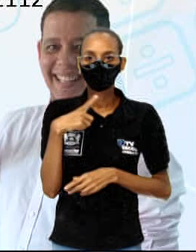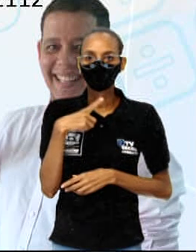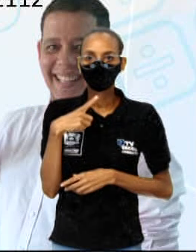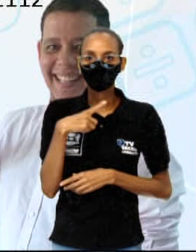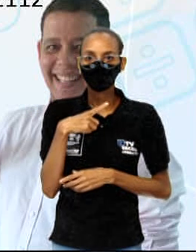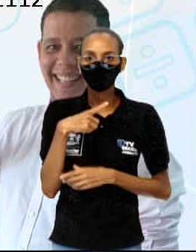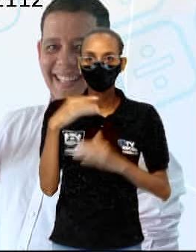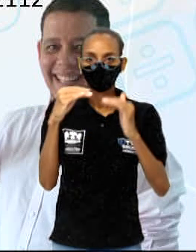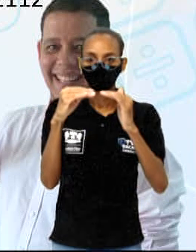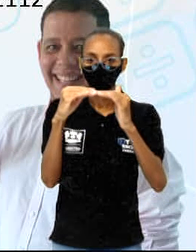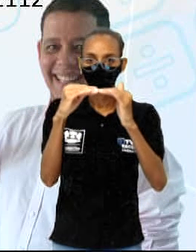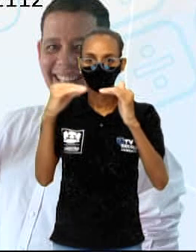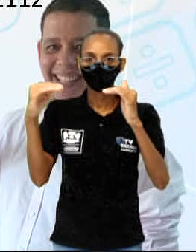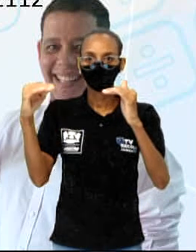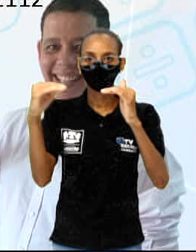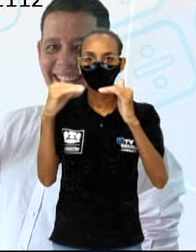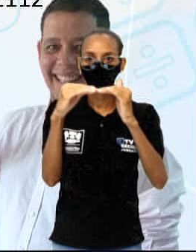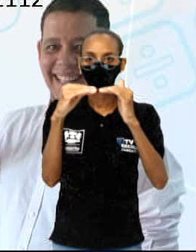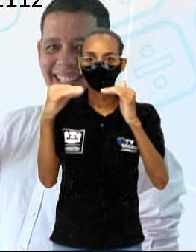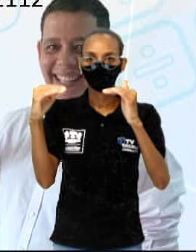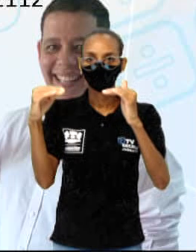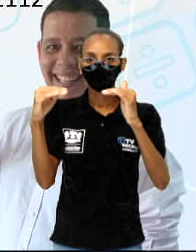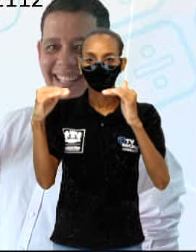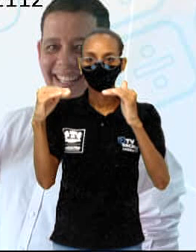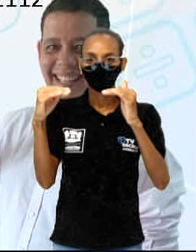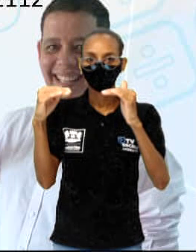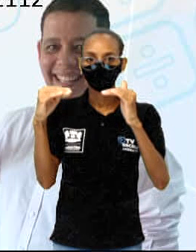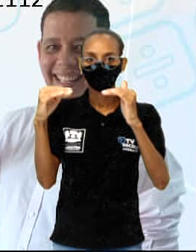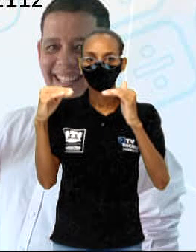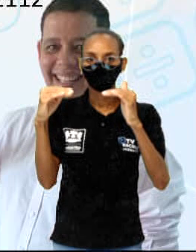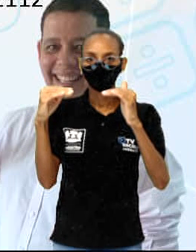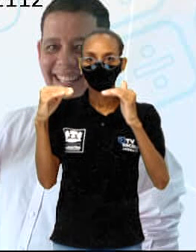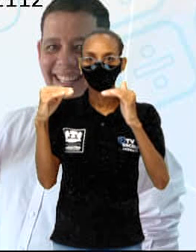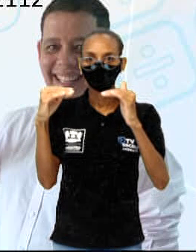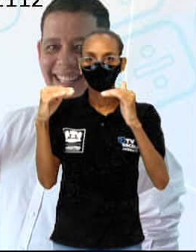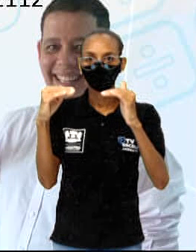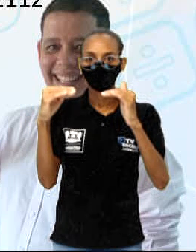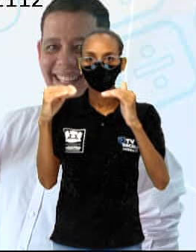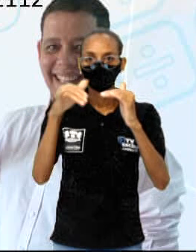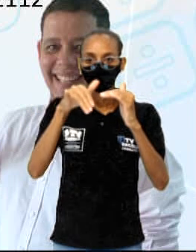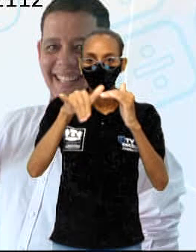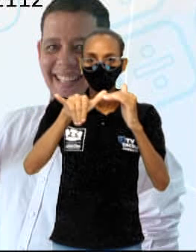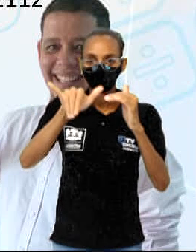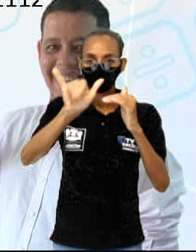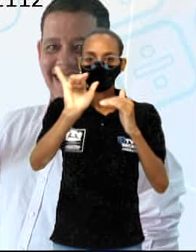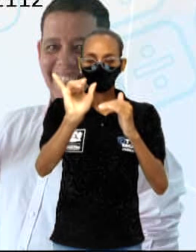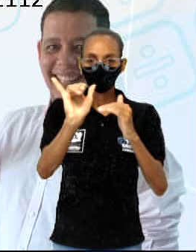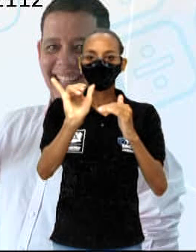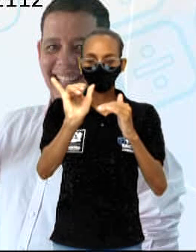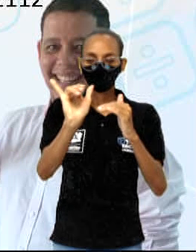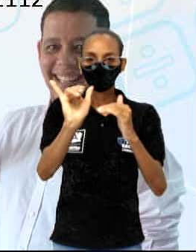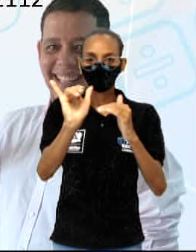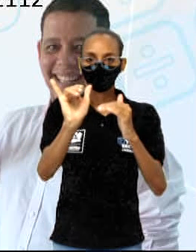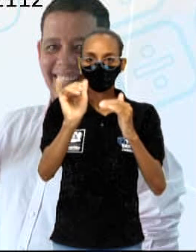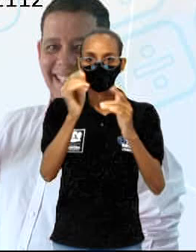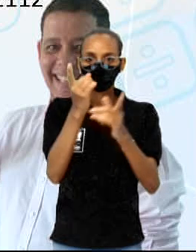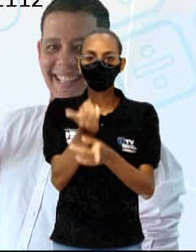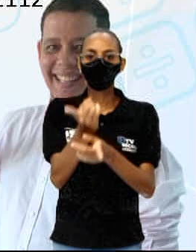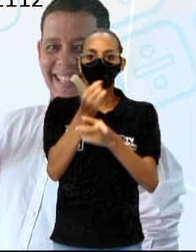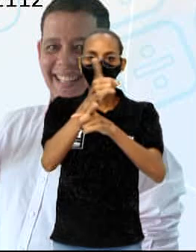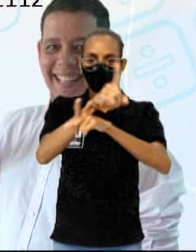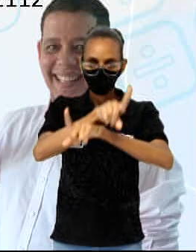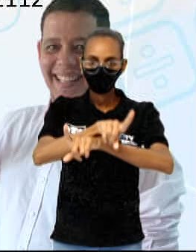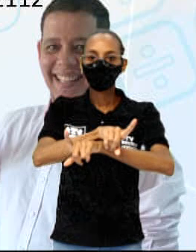esse ângulo aqui e o Y, eles são o que? Opostos pelo